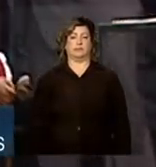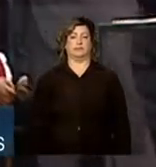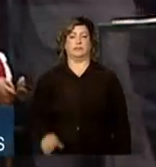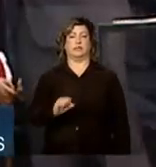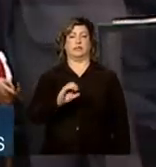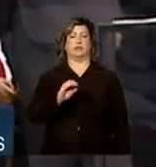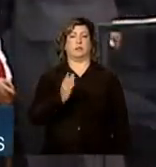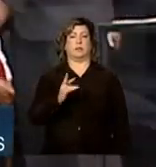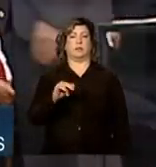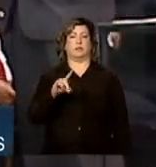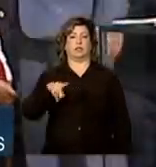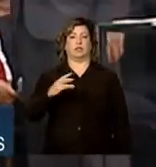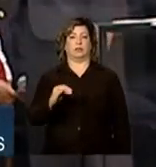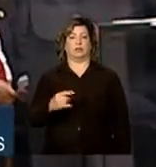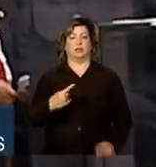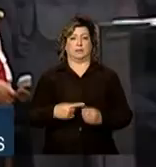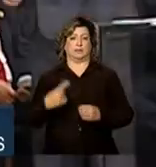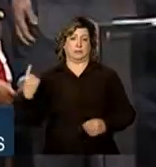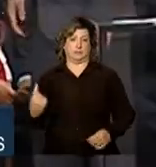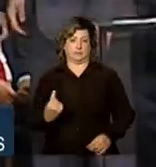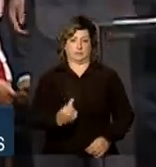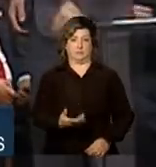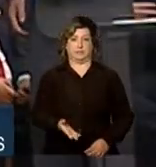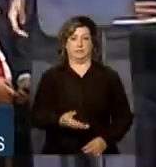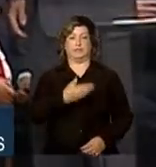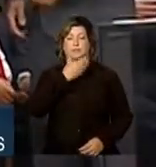Sobradinho, Luiz Afonso Trevisan.